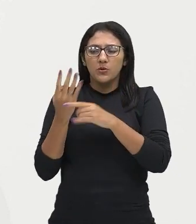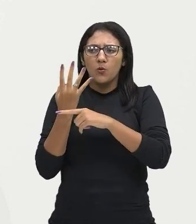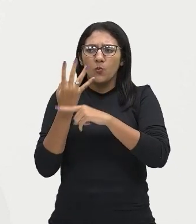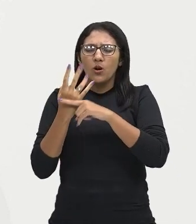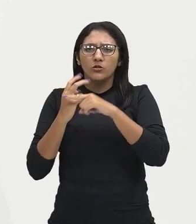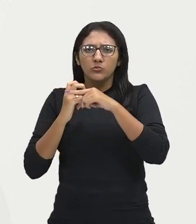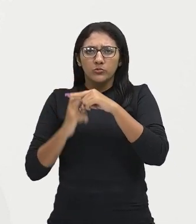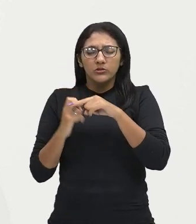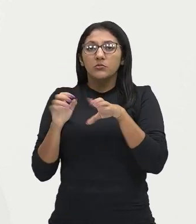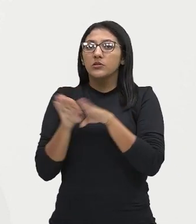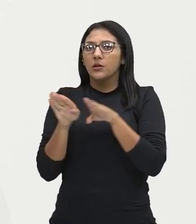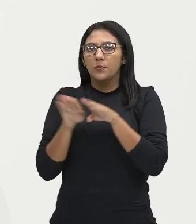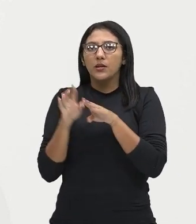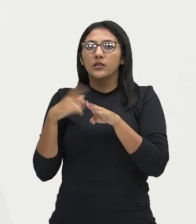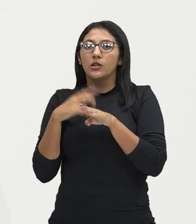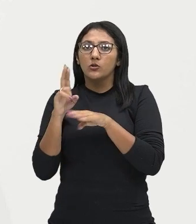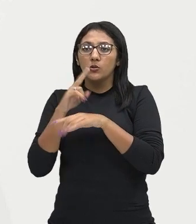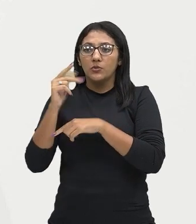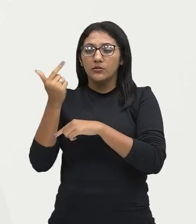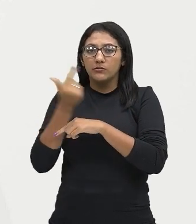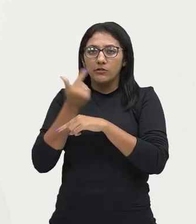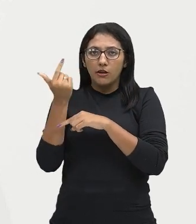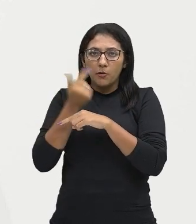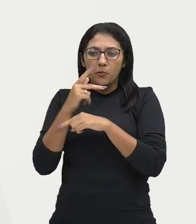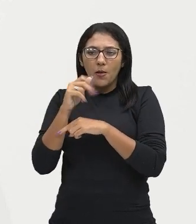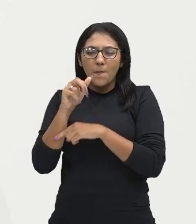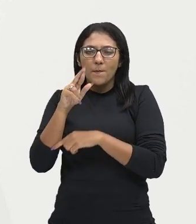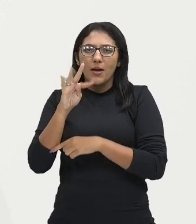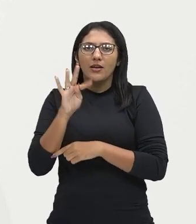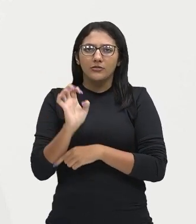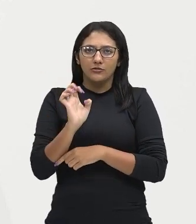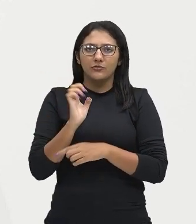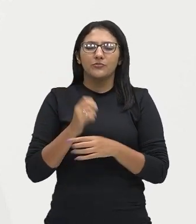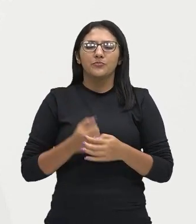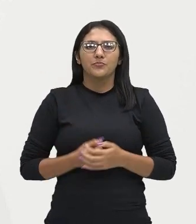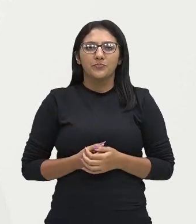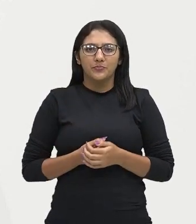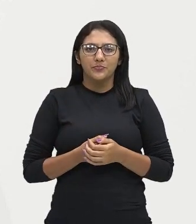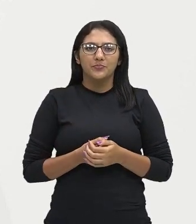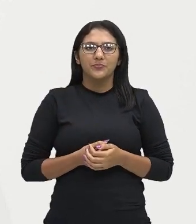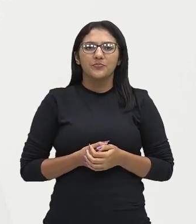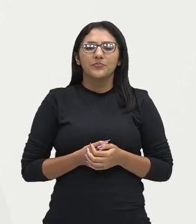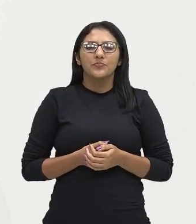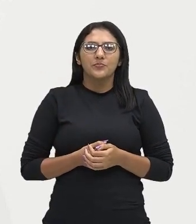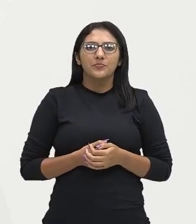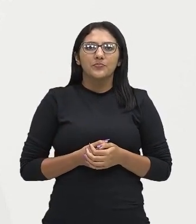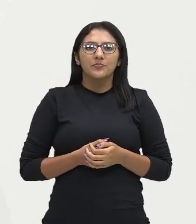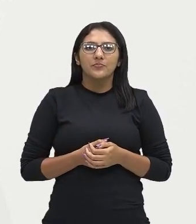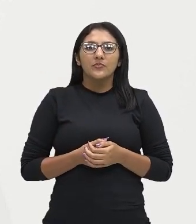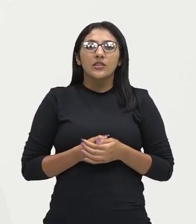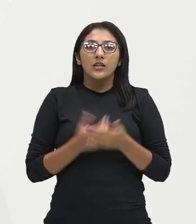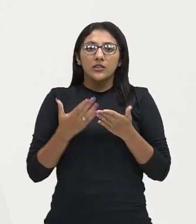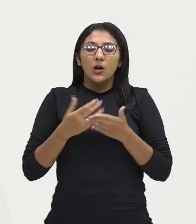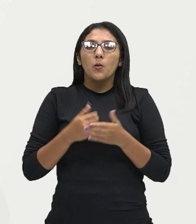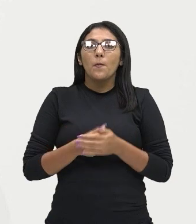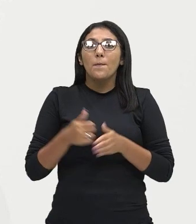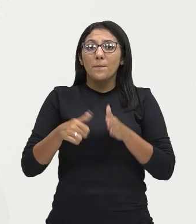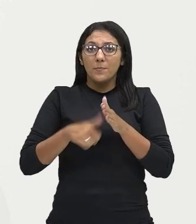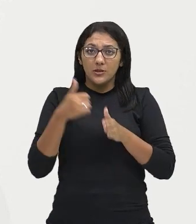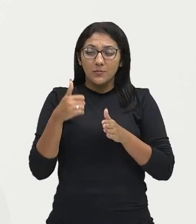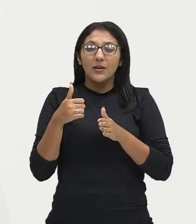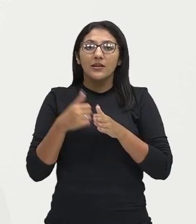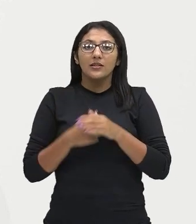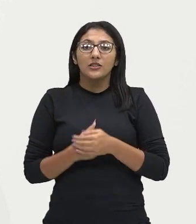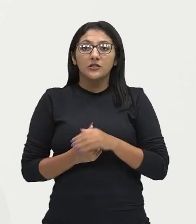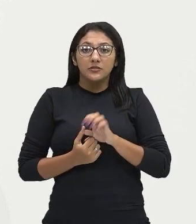também nós damos nome, a gente chama de segunda parte. Ok, pessoal? Então, a fração da